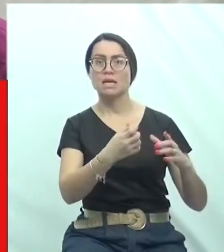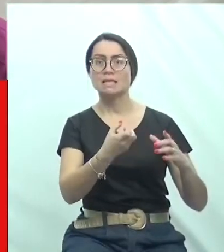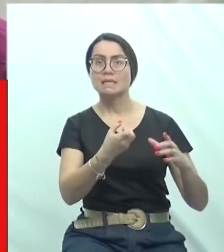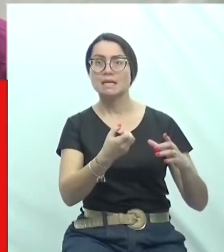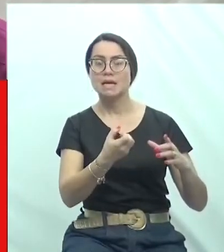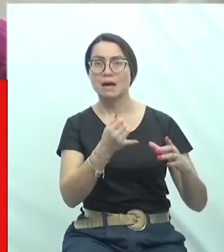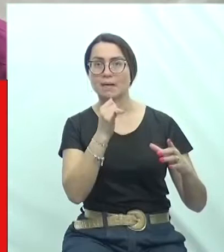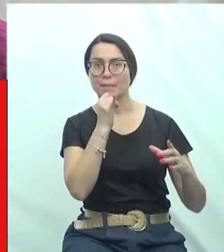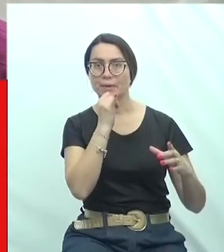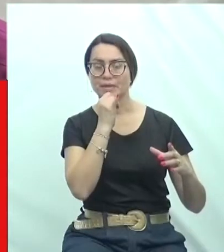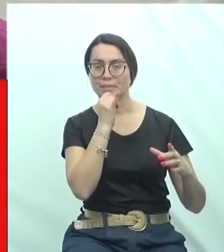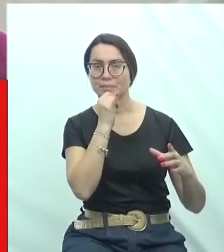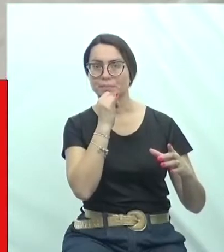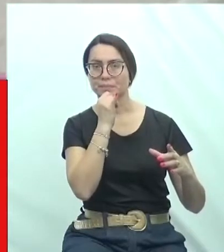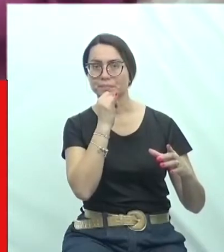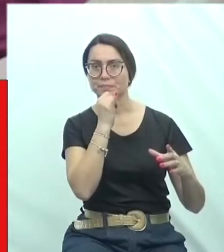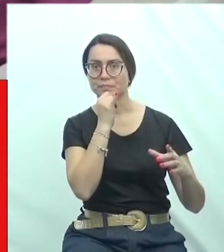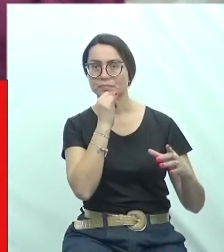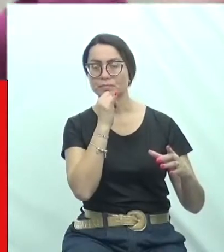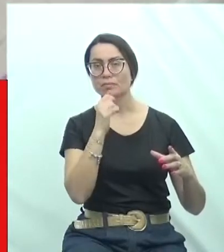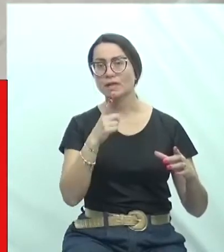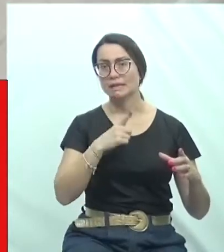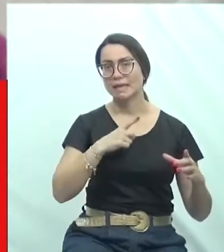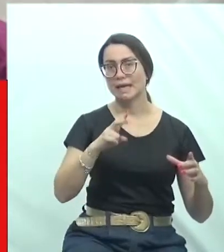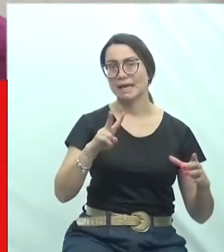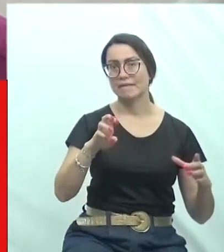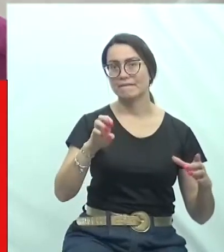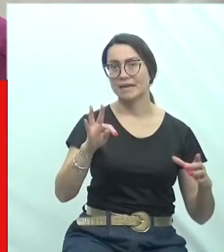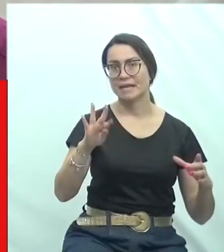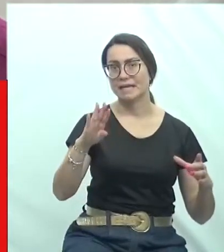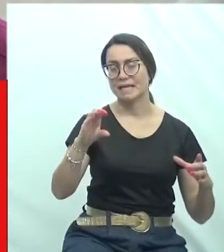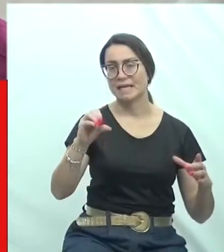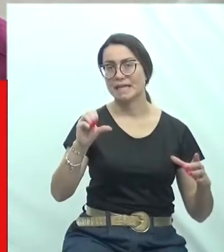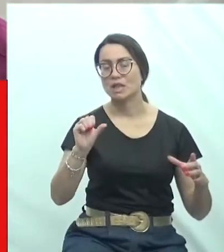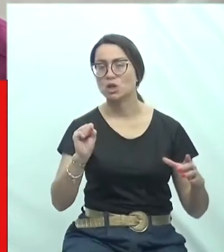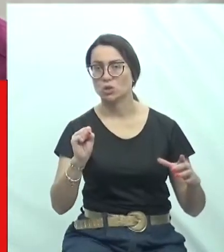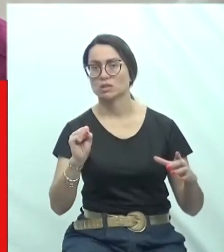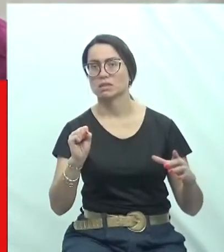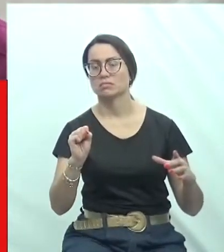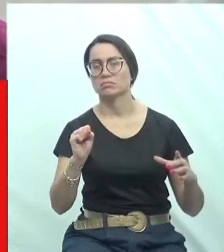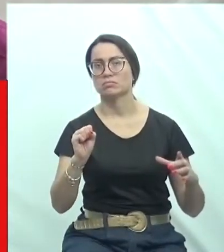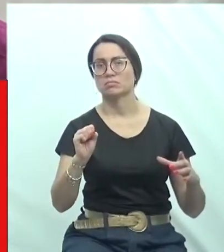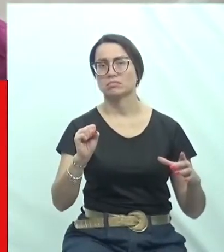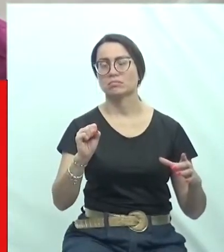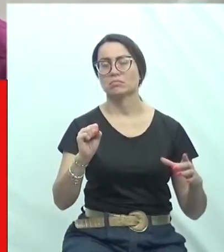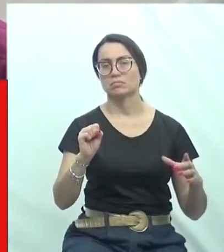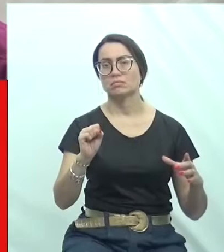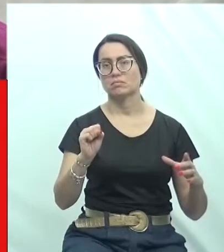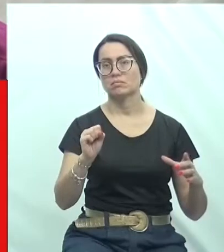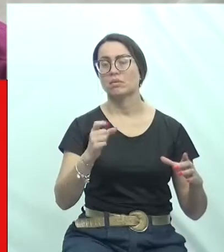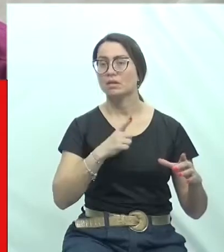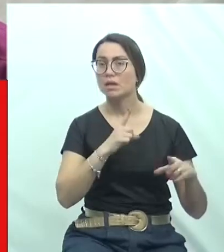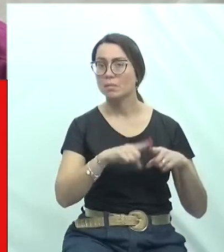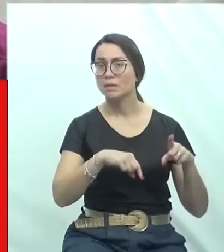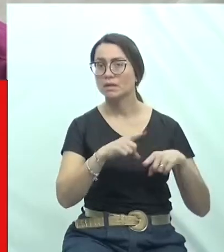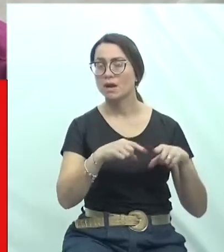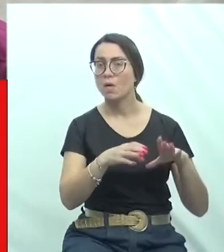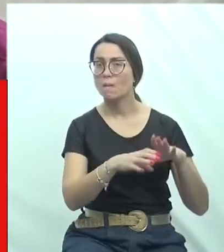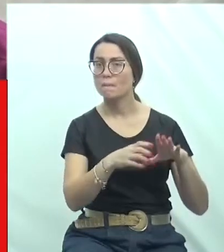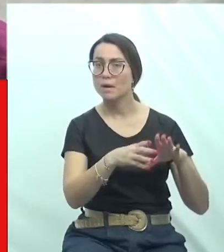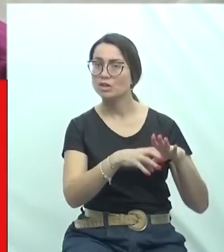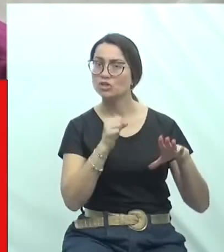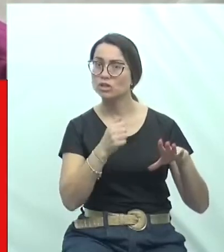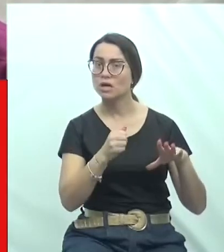não chega no cavalete. Por isso nós temos esses mega equipamentos de ventosas, que são todos homologados pelo Inmetro, tá?